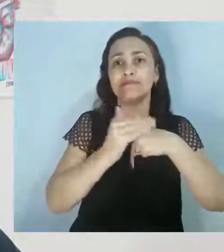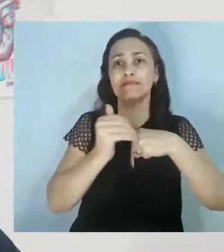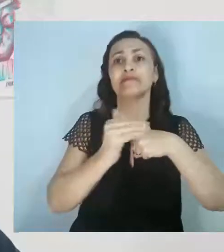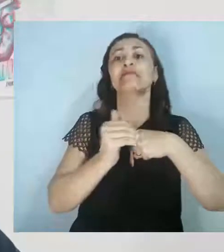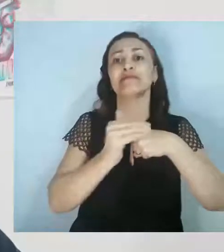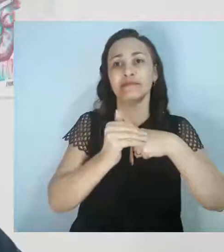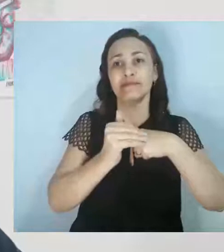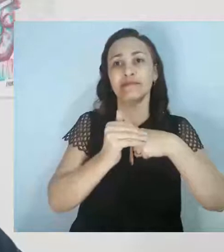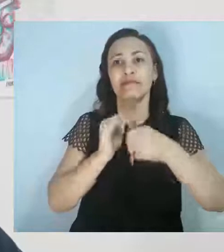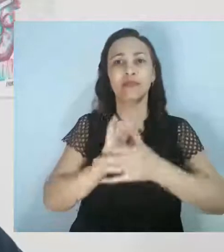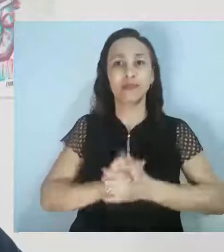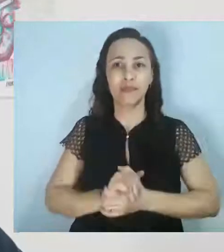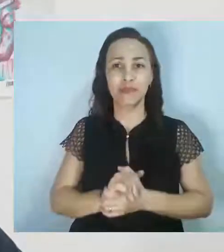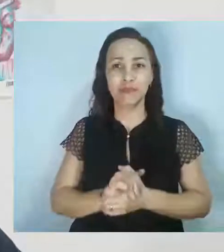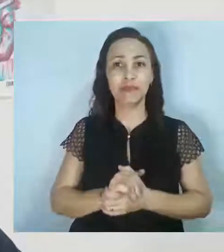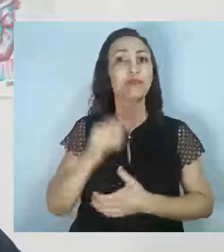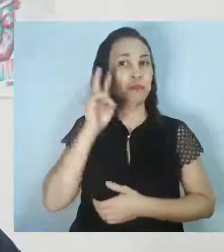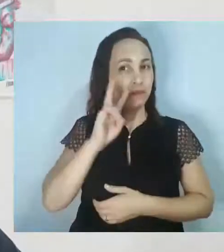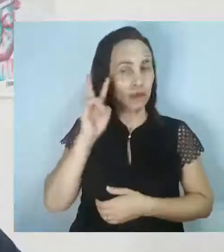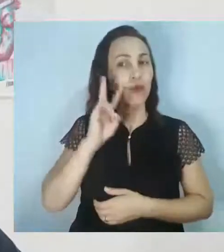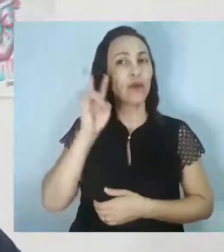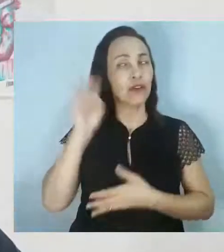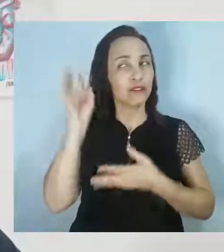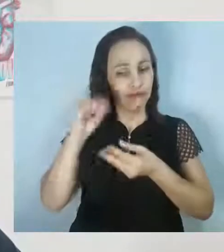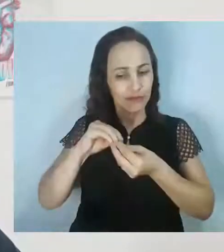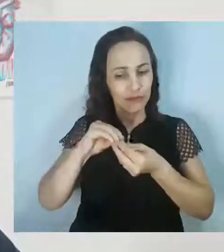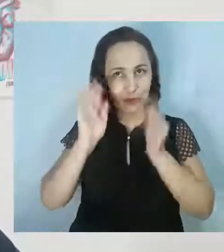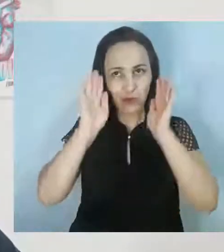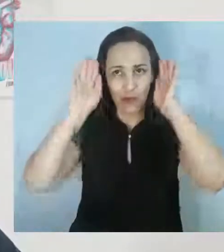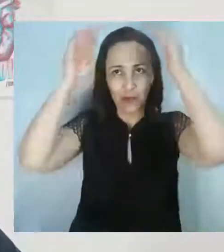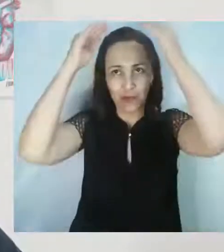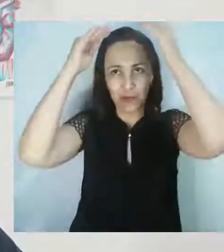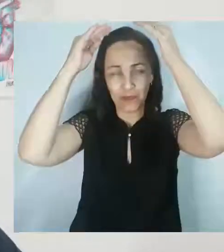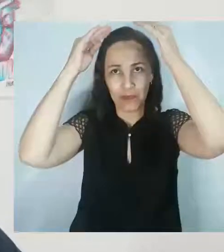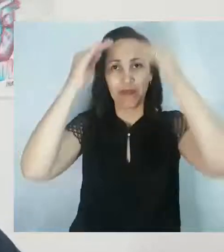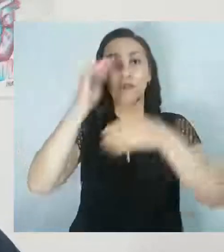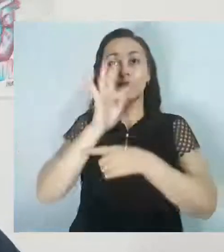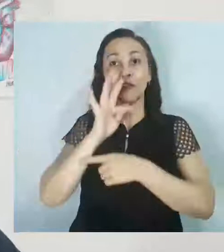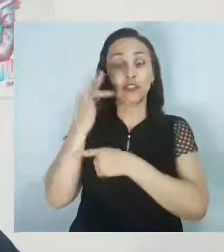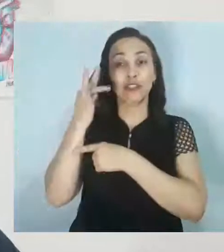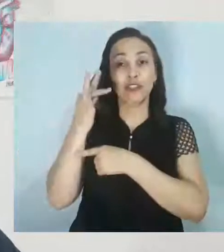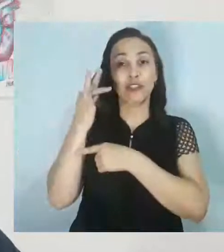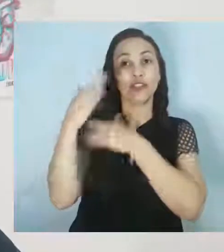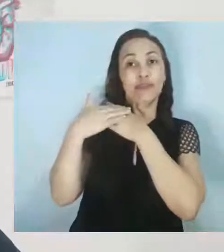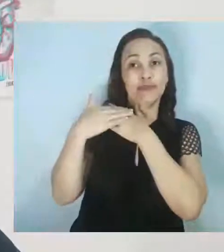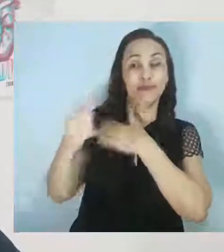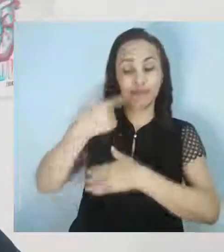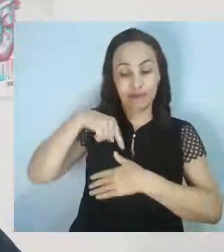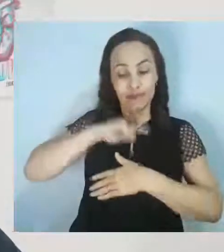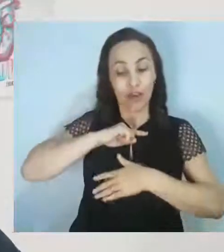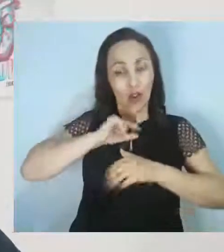ternura. E aqui me lembro muito do Papa Francisco, né, que nos convida a viver a